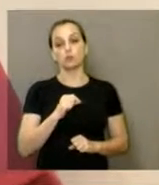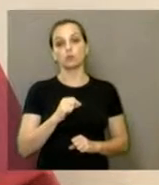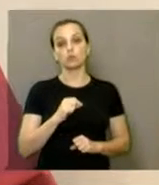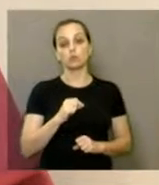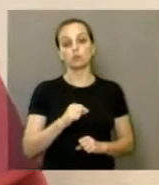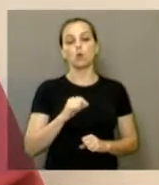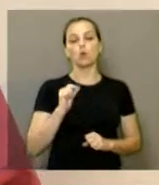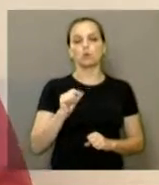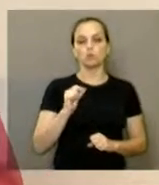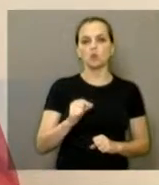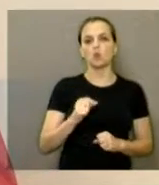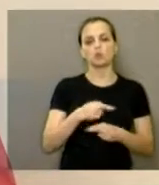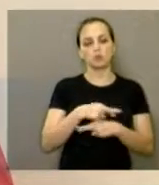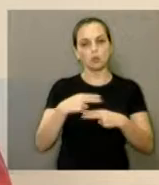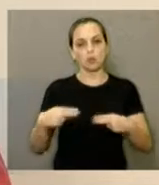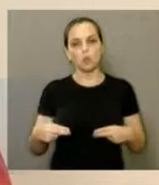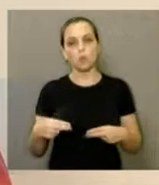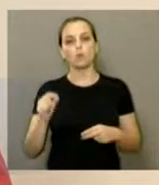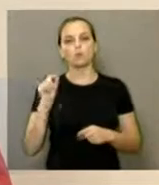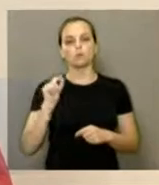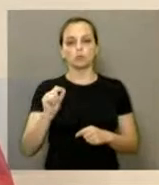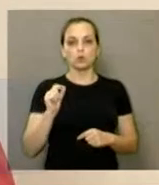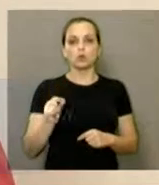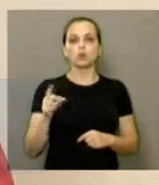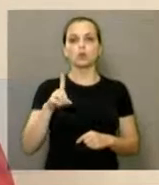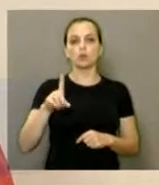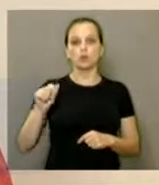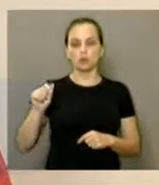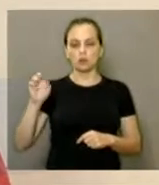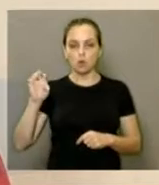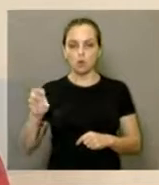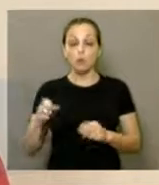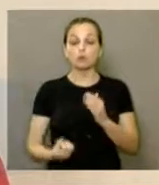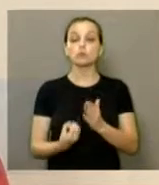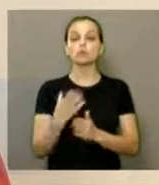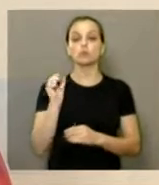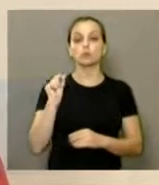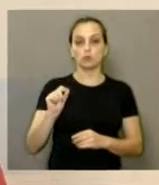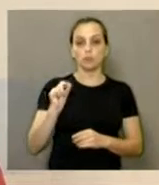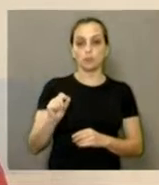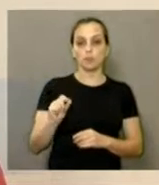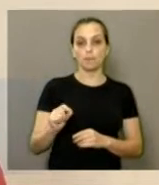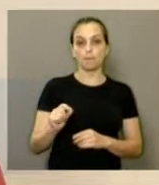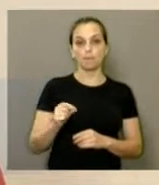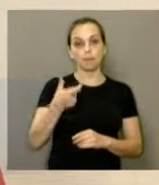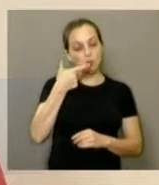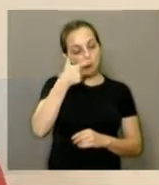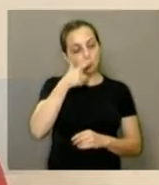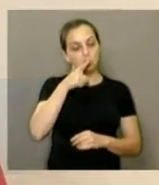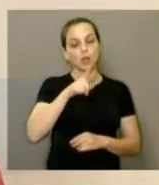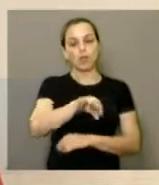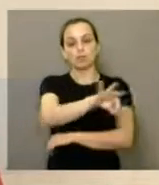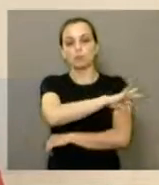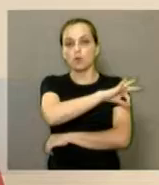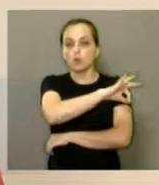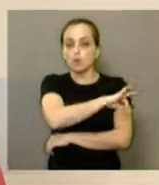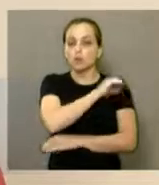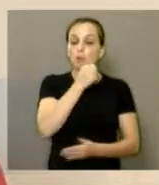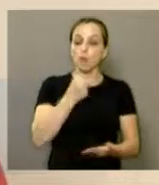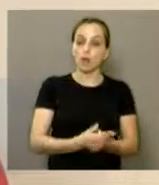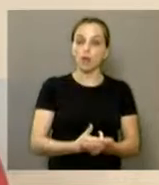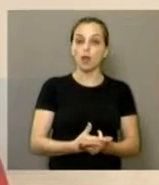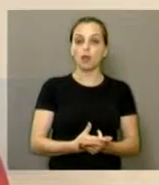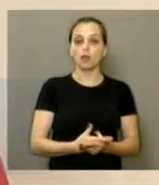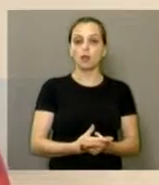polêmica aí em cima dessas questões do DAE, o que está acontecendo é isso, uma incapacidade da prefeitura de pagar,